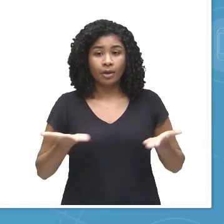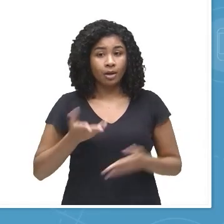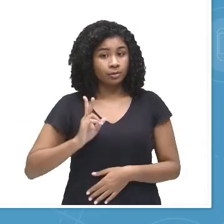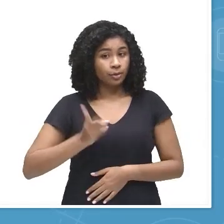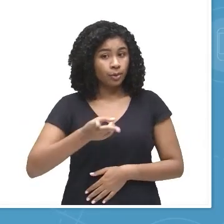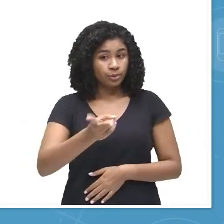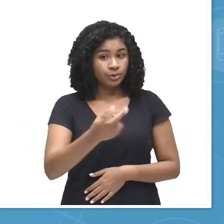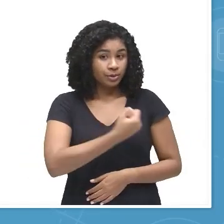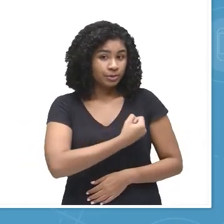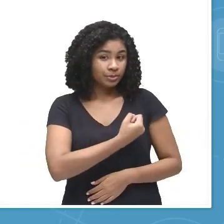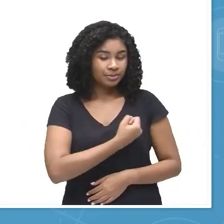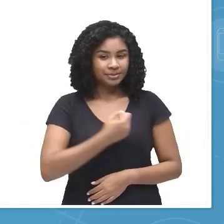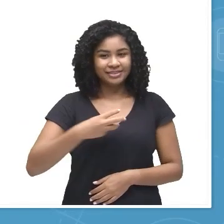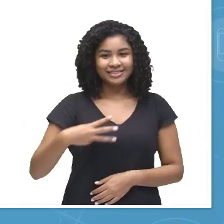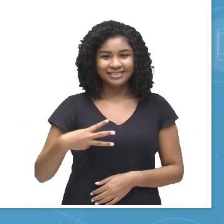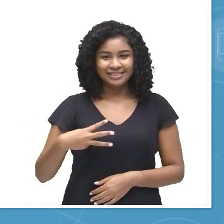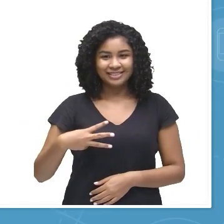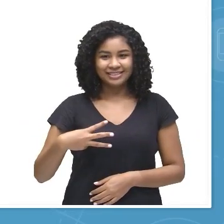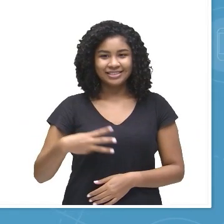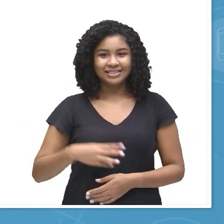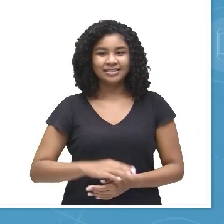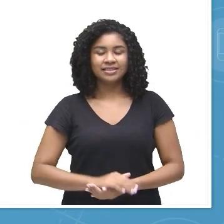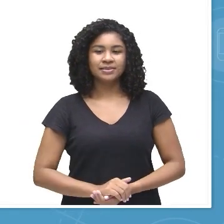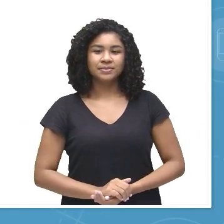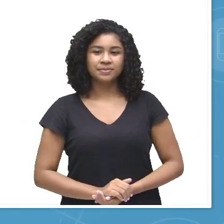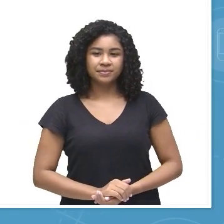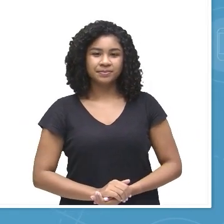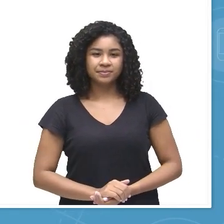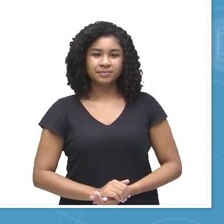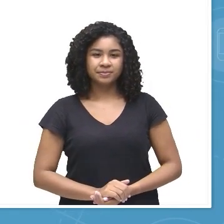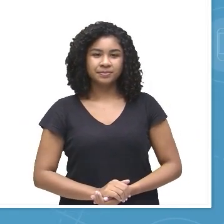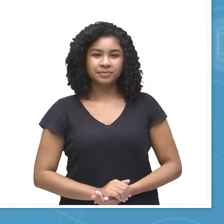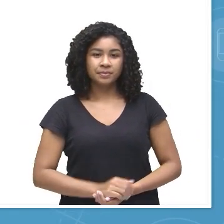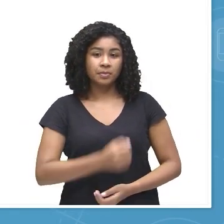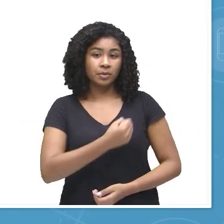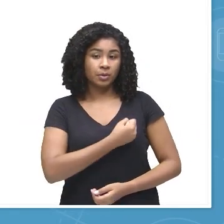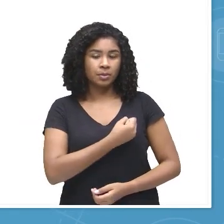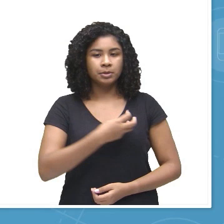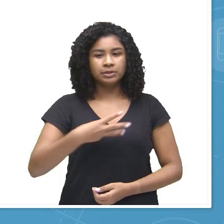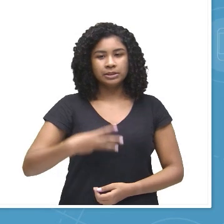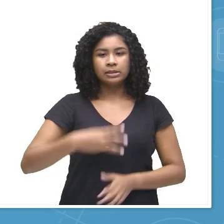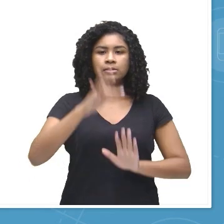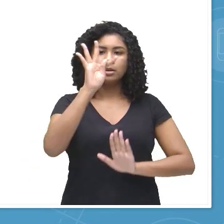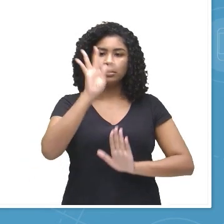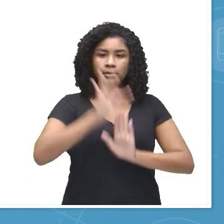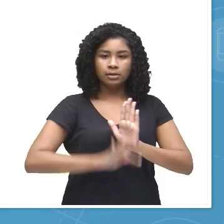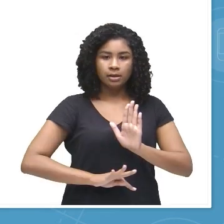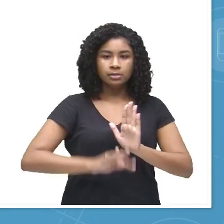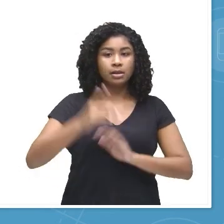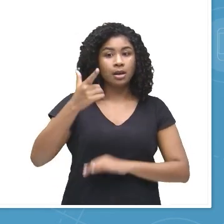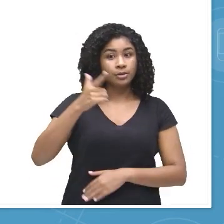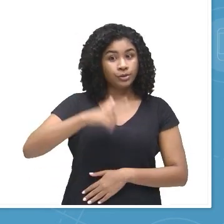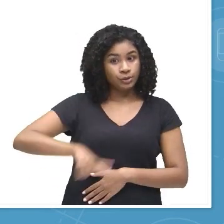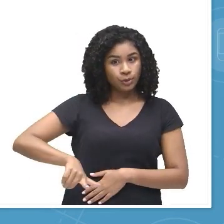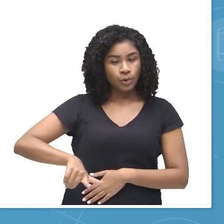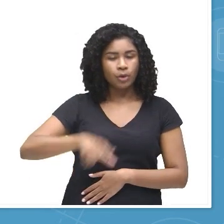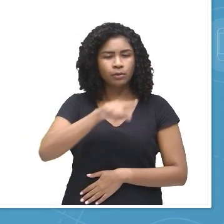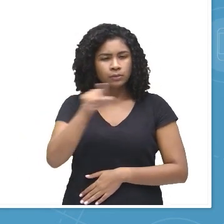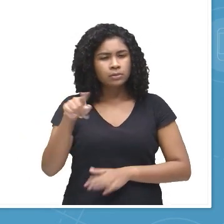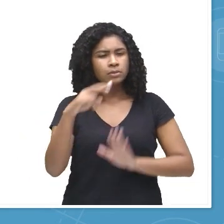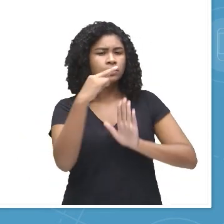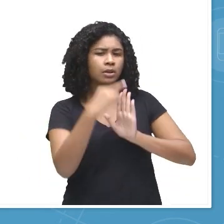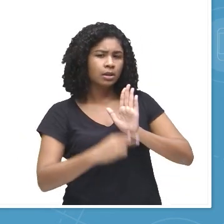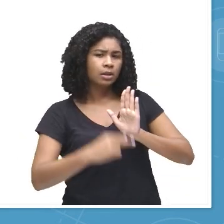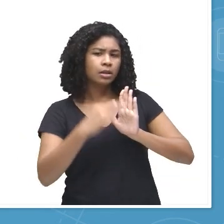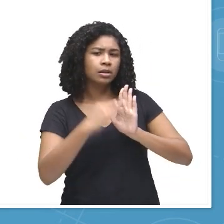a questão 3, vamos lá. A questão 3 nós temos um texto novamente, vocês vão fazer a leitura, tá?